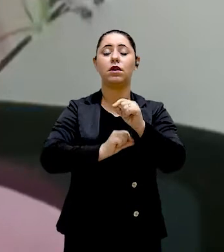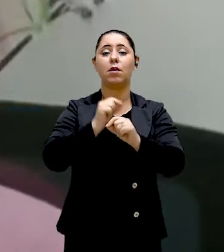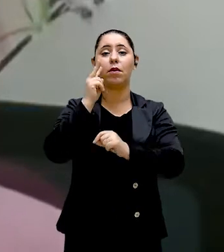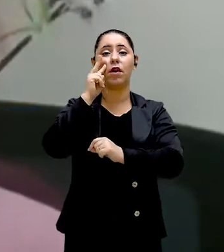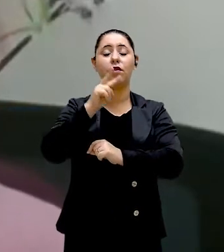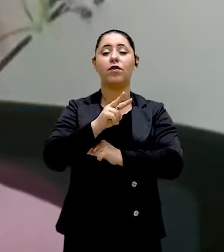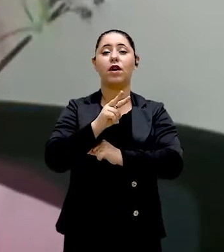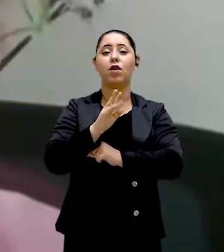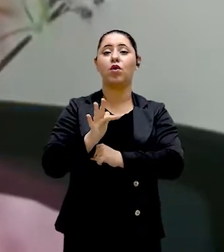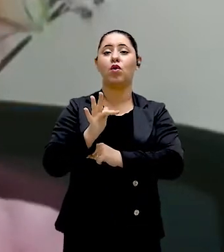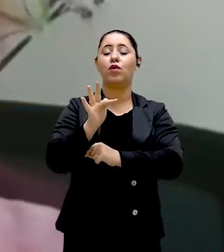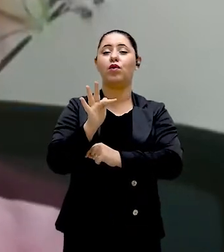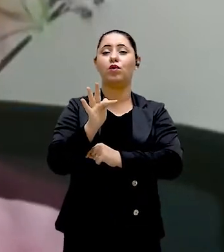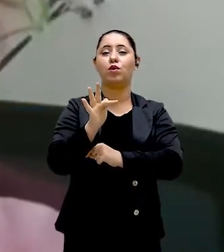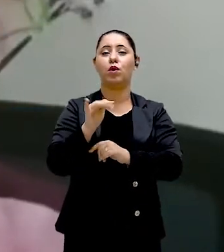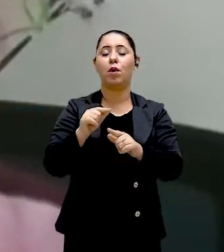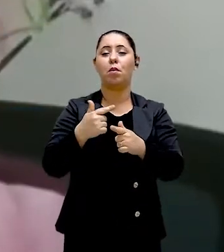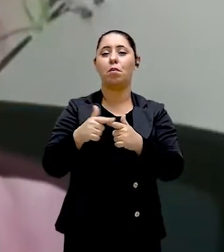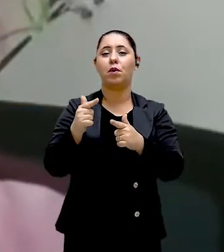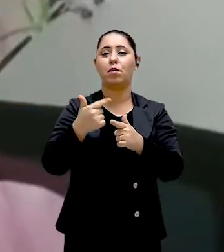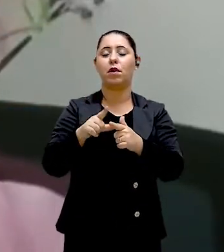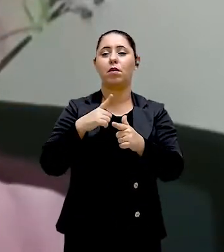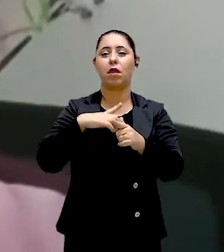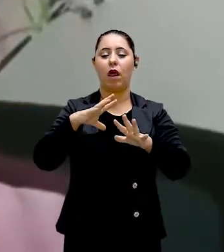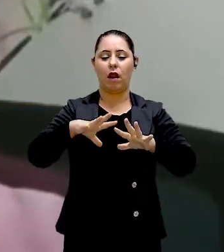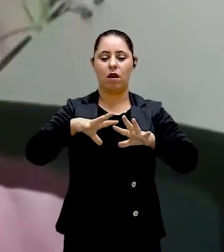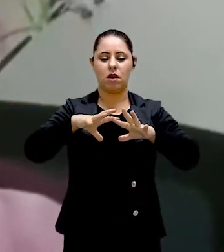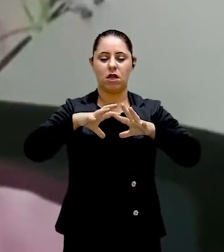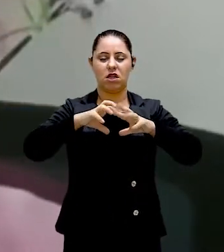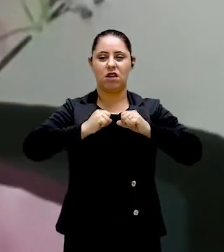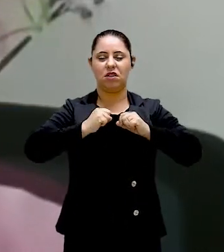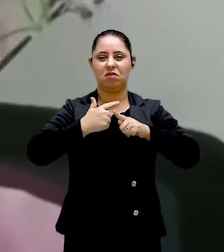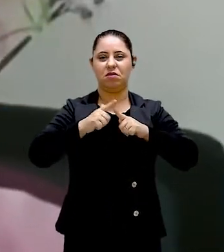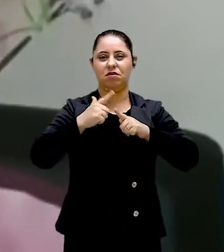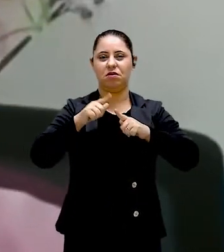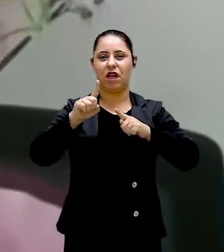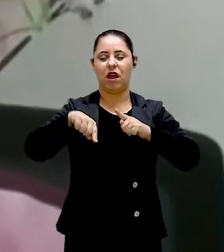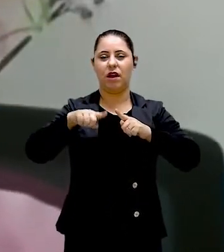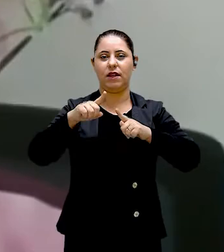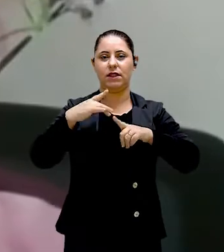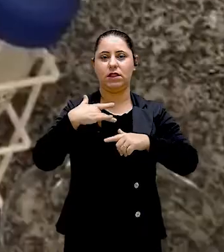para seres humanos e também para o meio ambiente. Então, nós acreditamos que